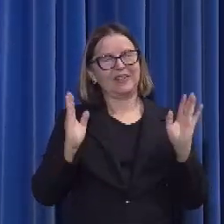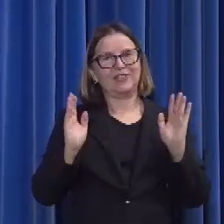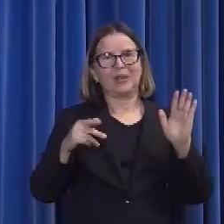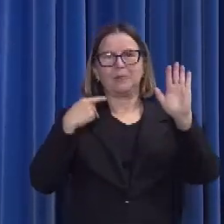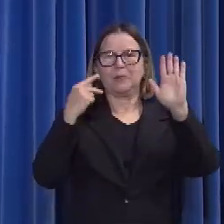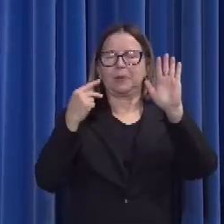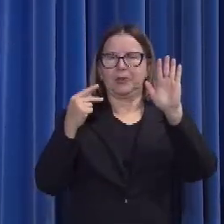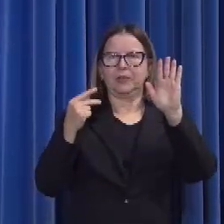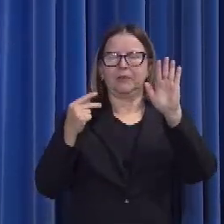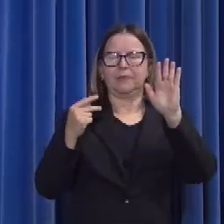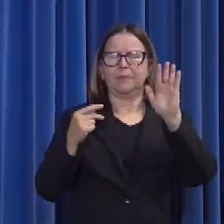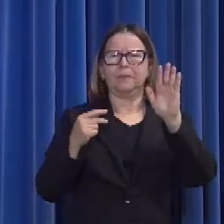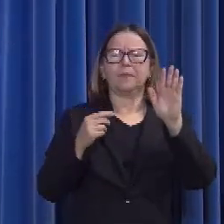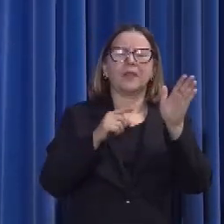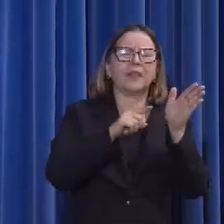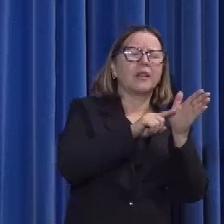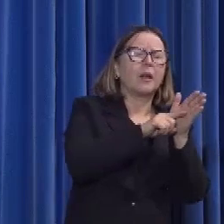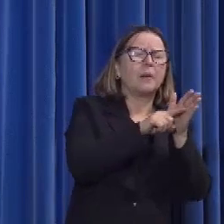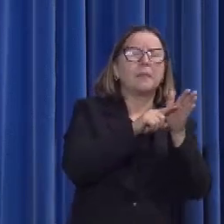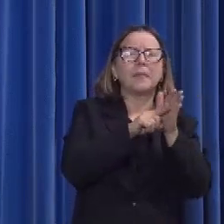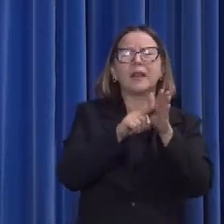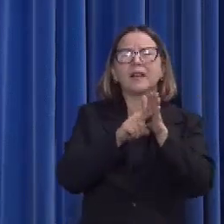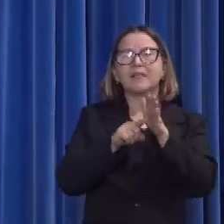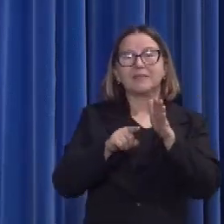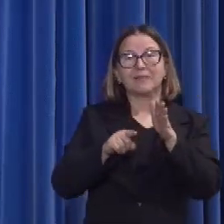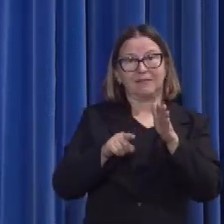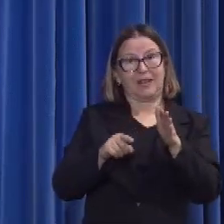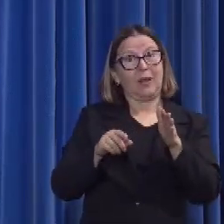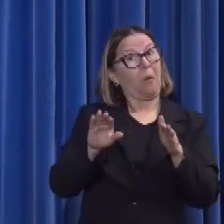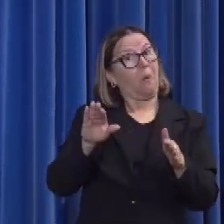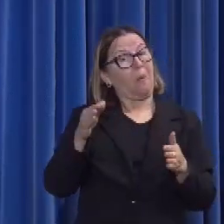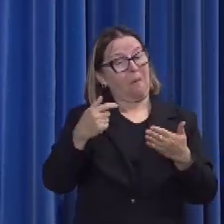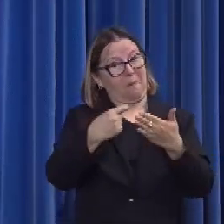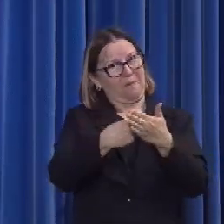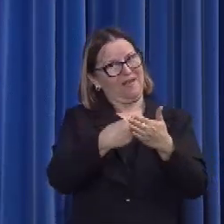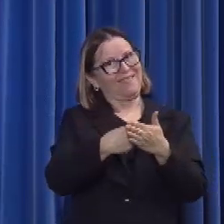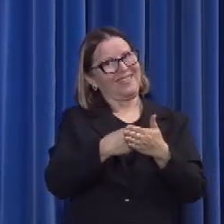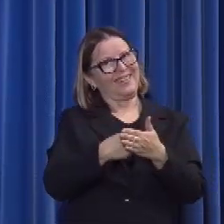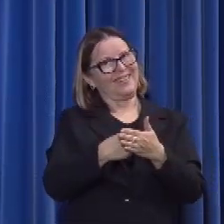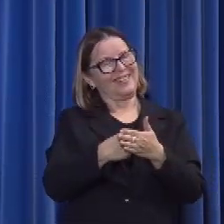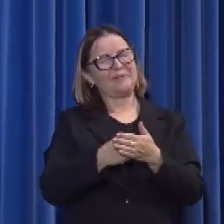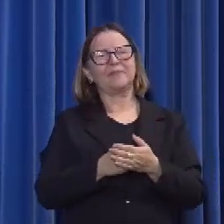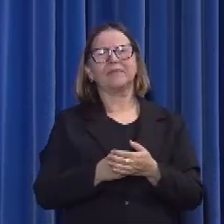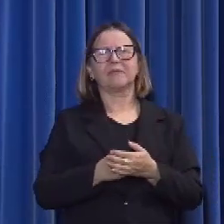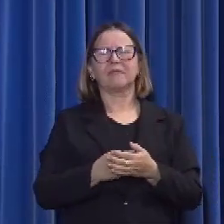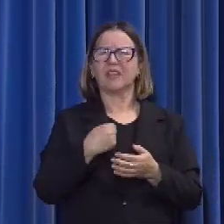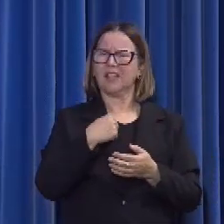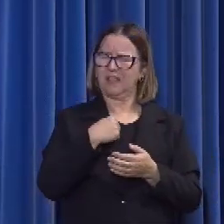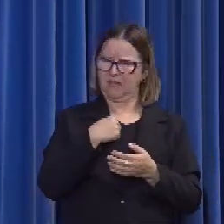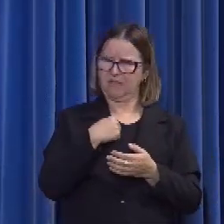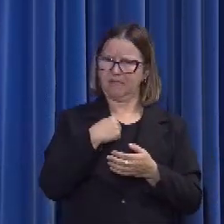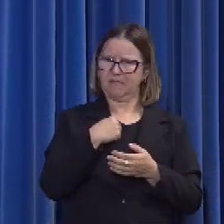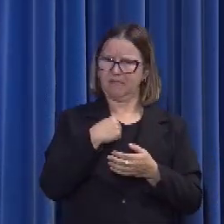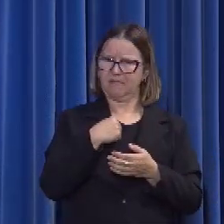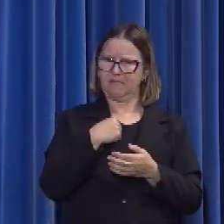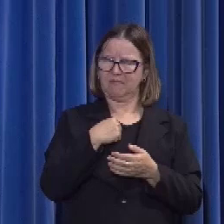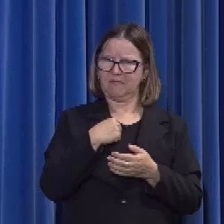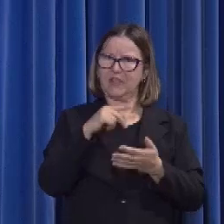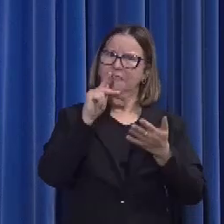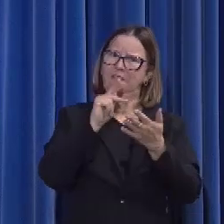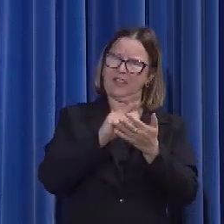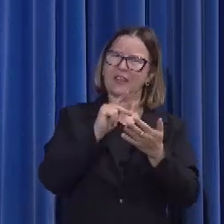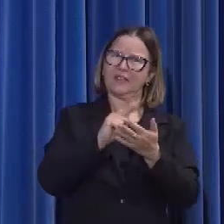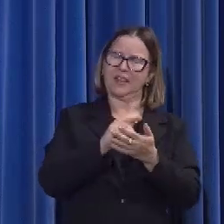algumas perguntas a fim de nos autoavaliarmos. Estou efetivamente